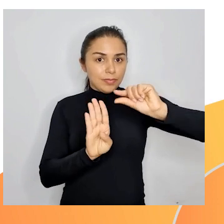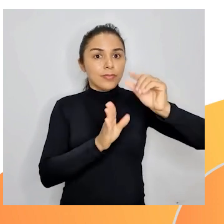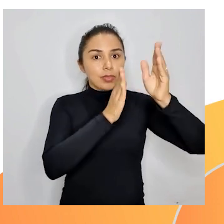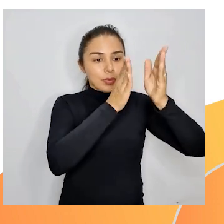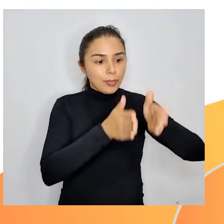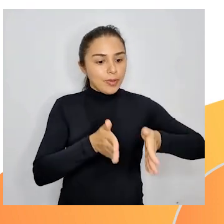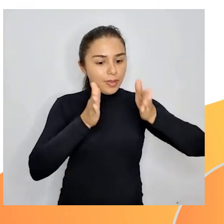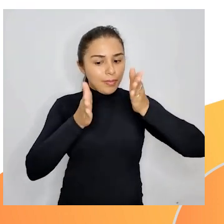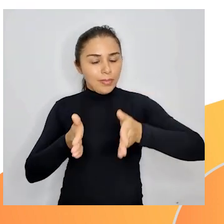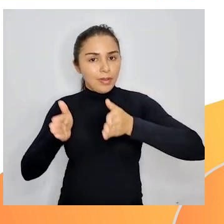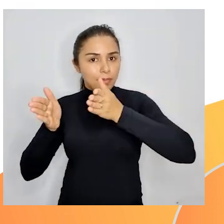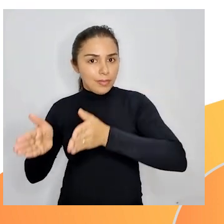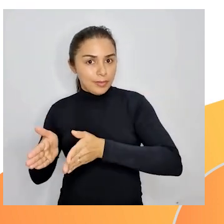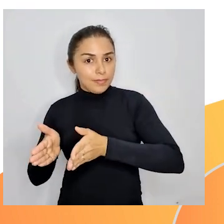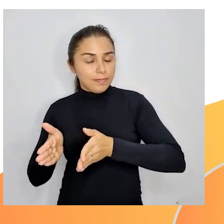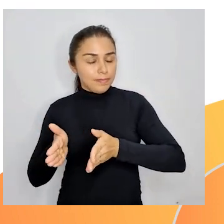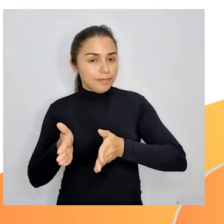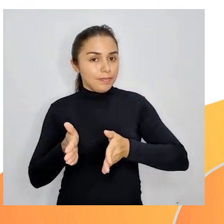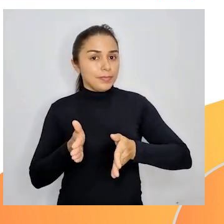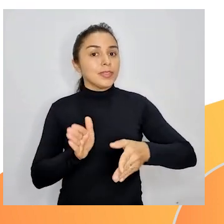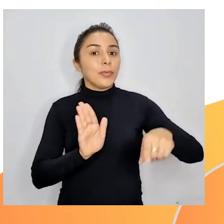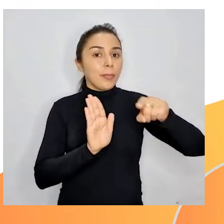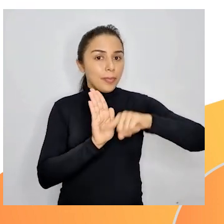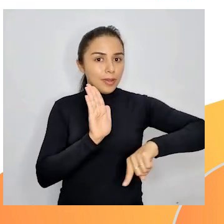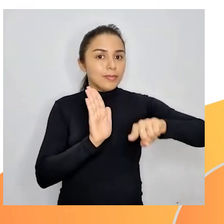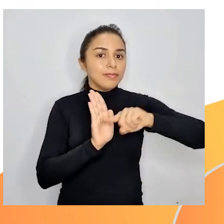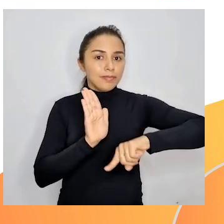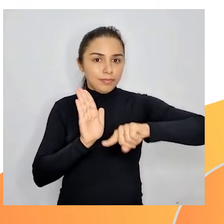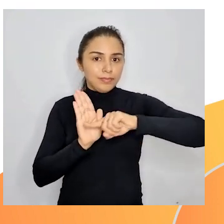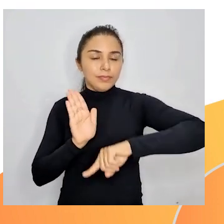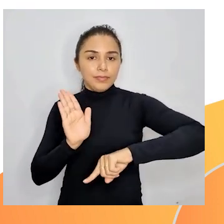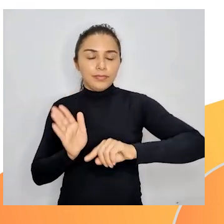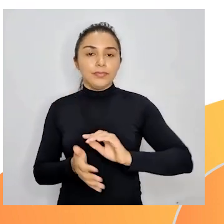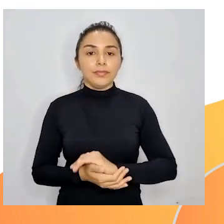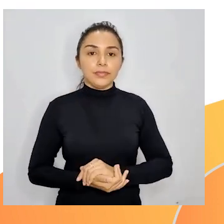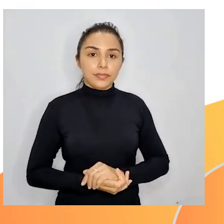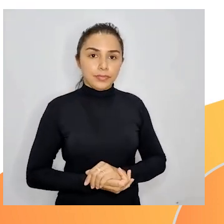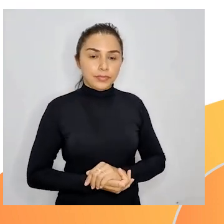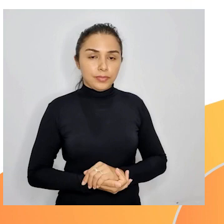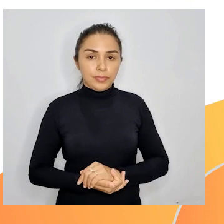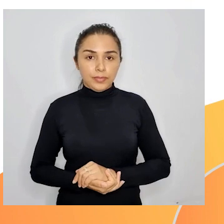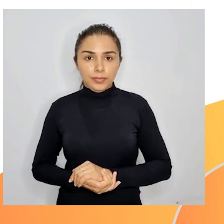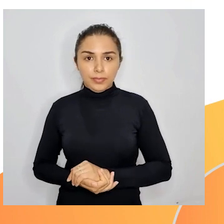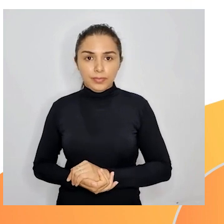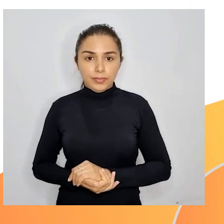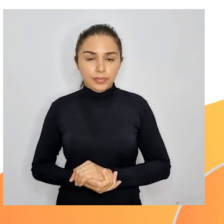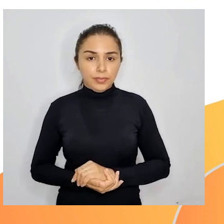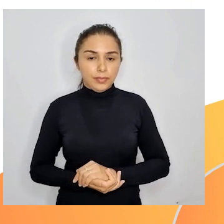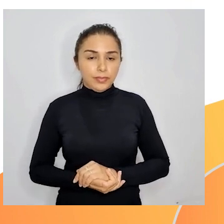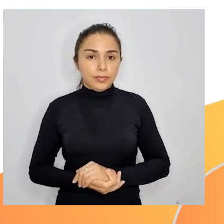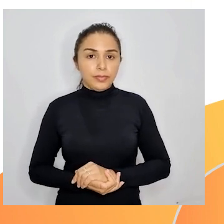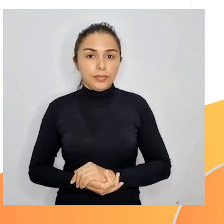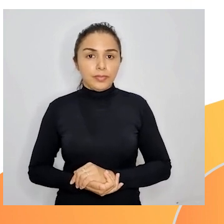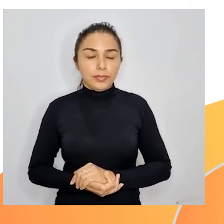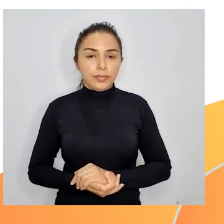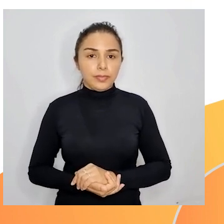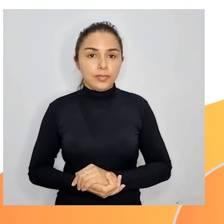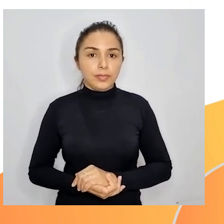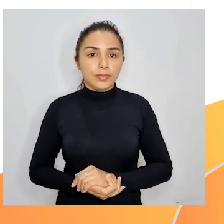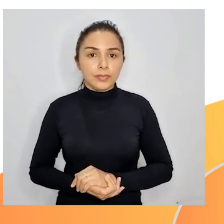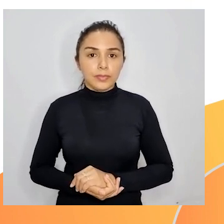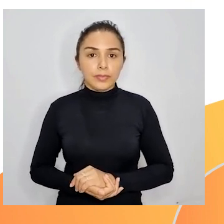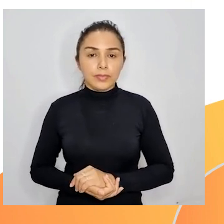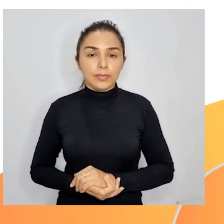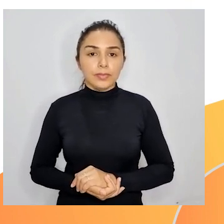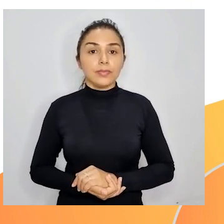seguida vamos para a dezena, para a centena, unidade de milhar e assim por diante. Nesse caso aqui eu tenho